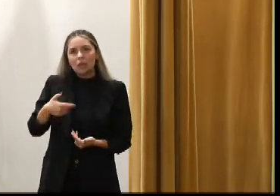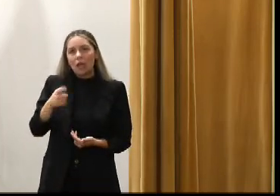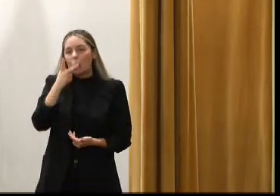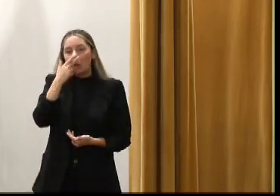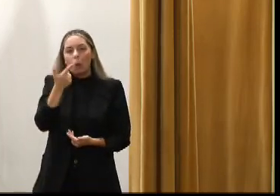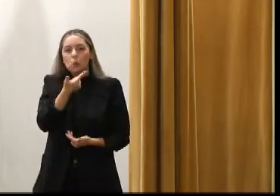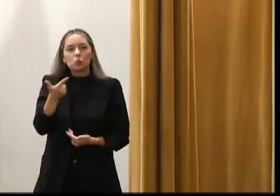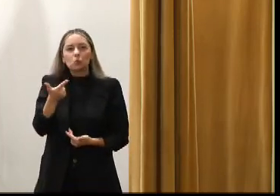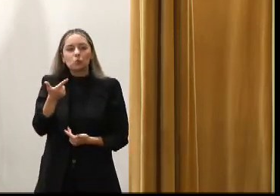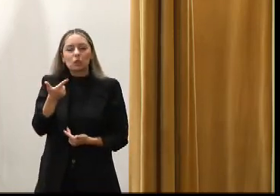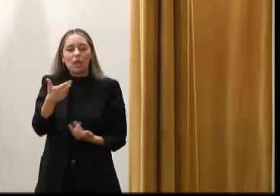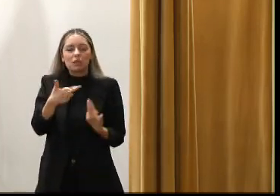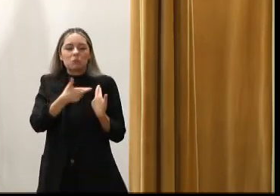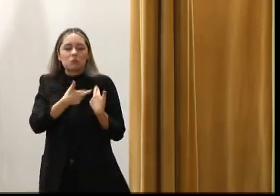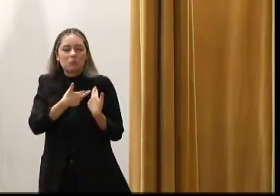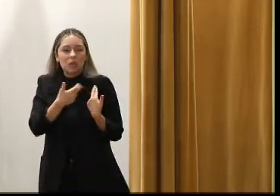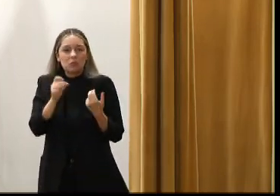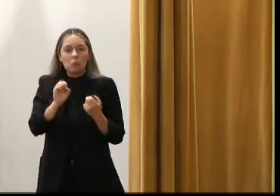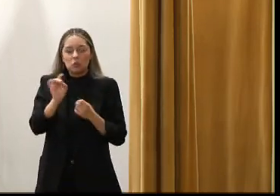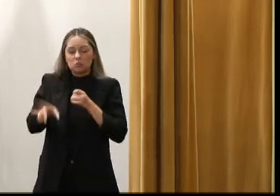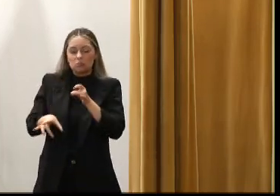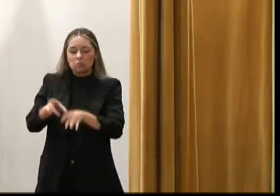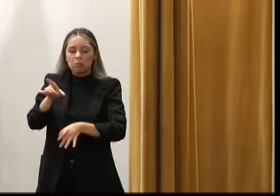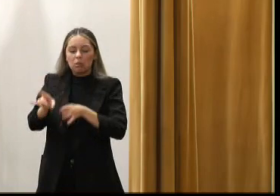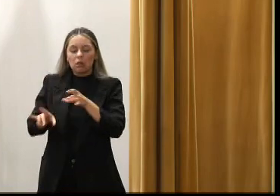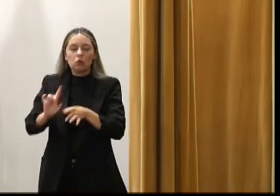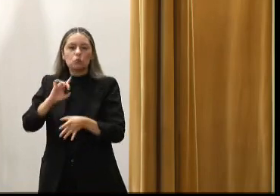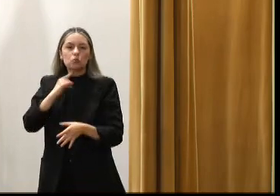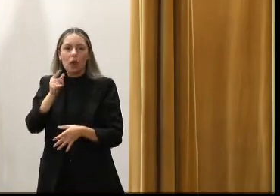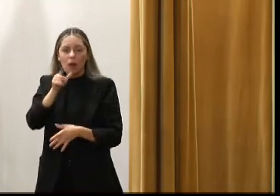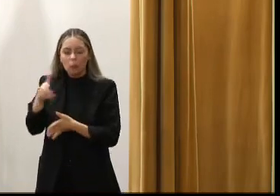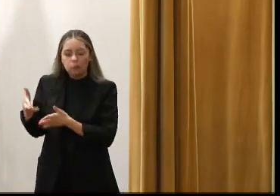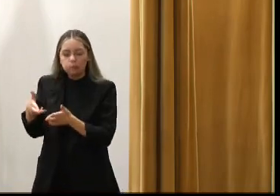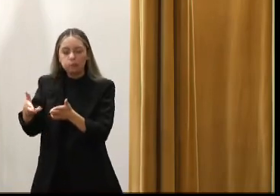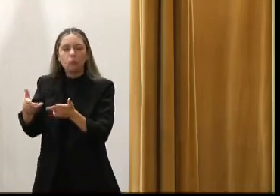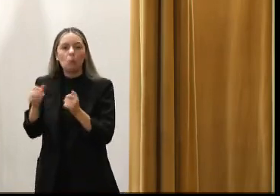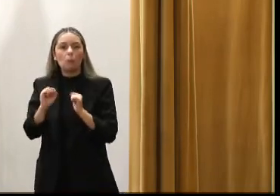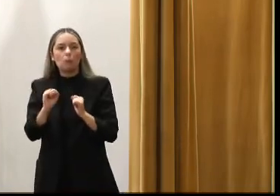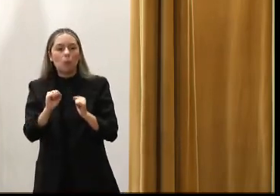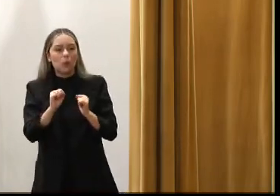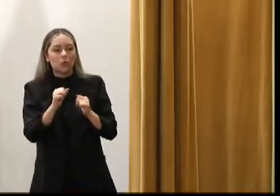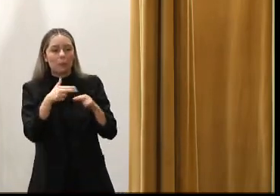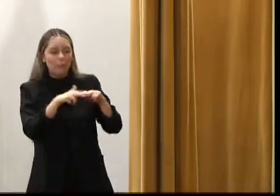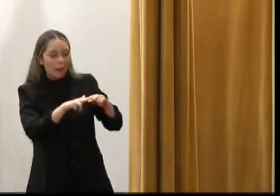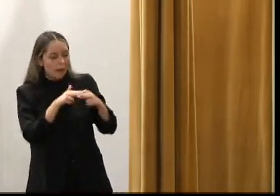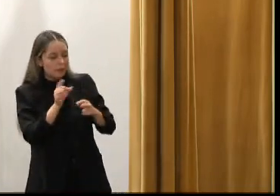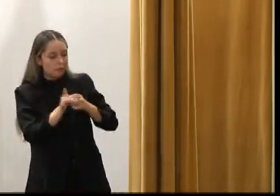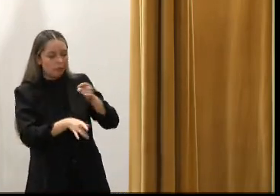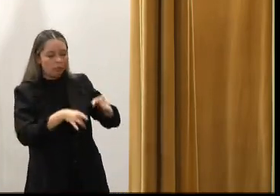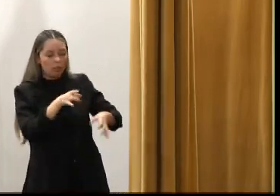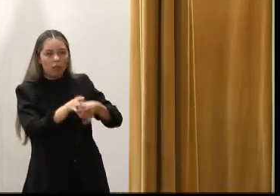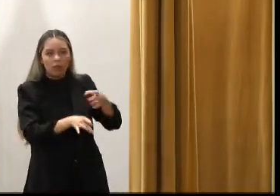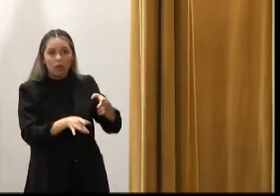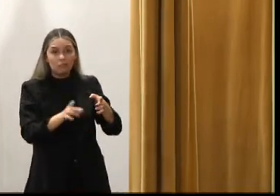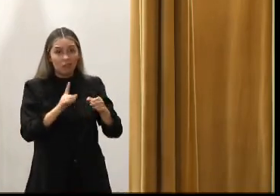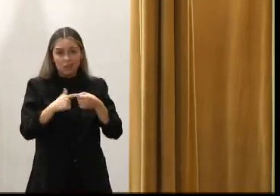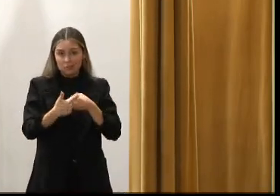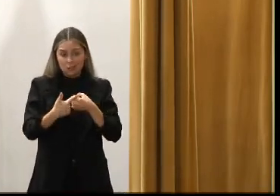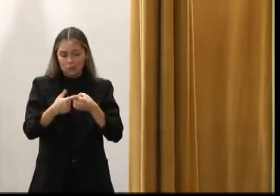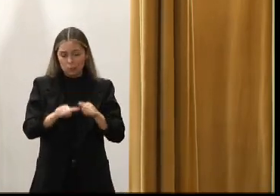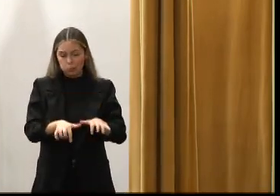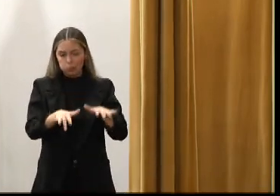ninguém, que se pode jogar lixo em arroio, que se pode jogar lixo nas praças, e a cidade vai se transformando nisso que